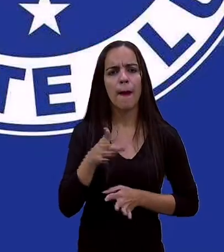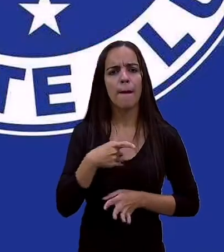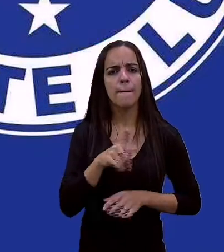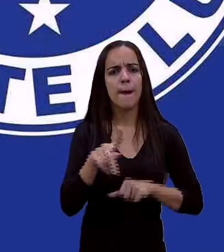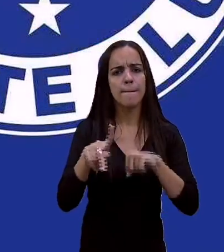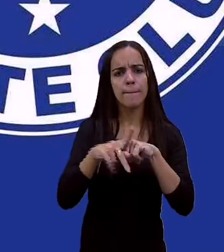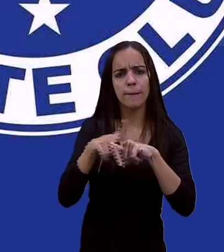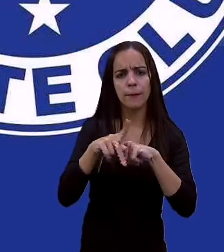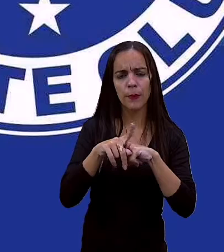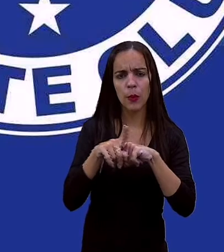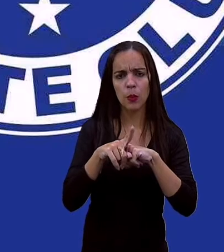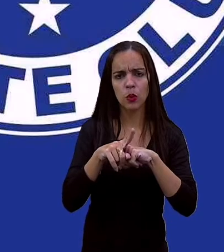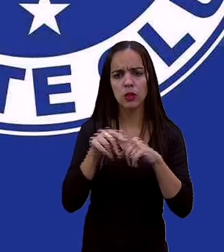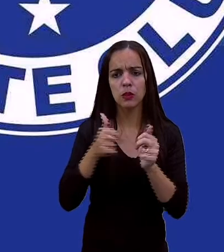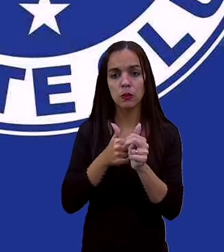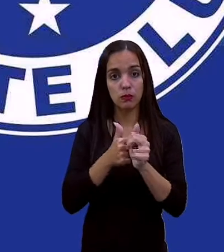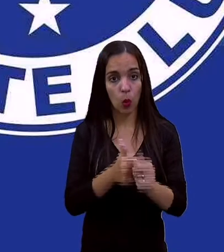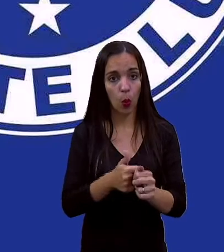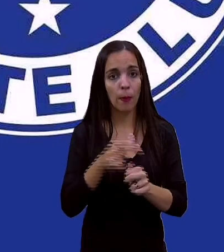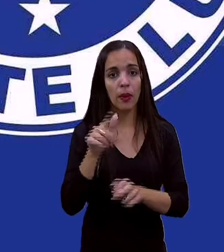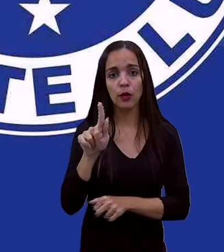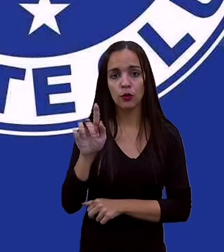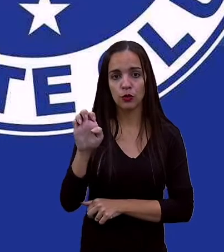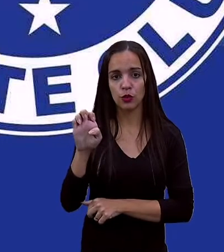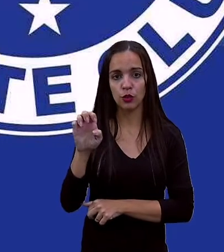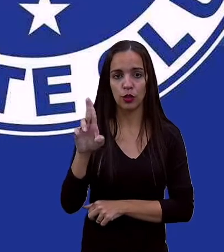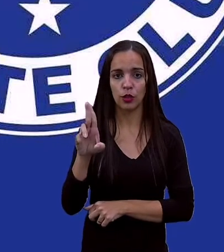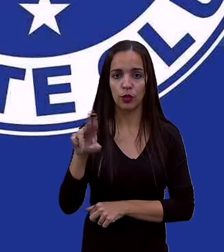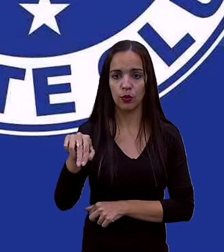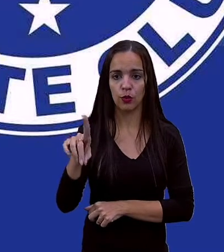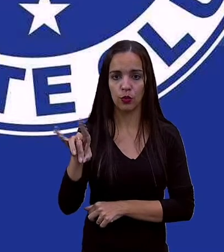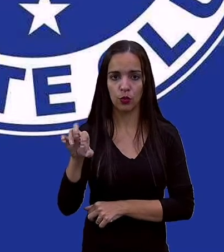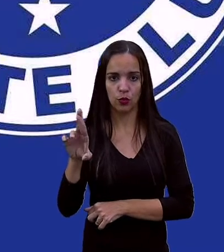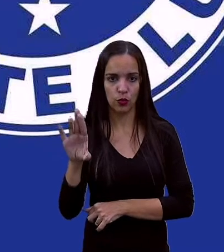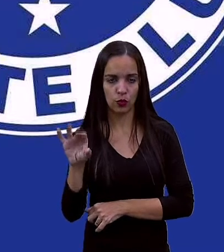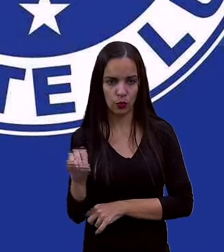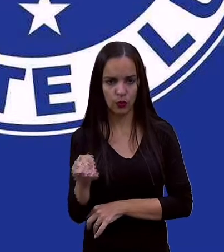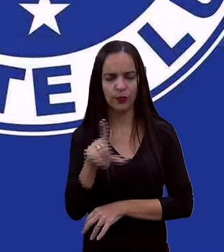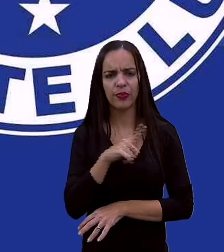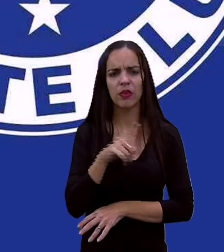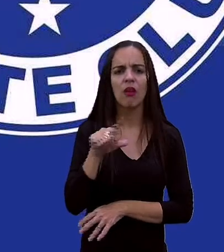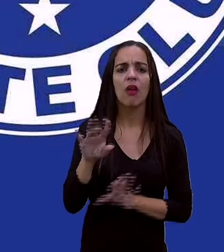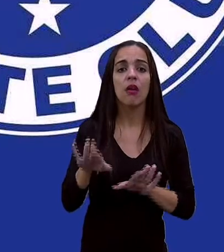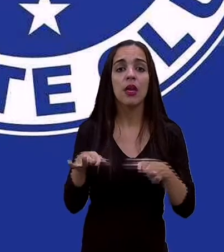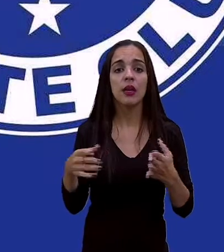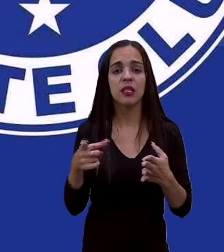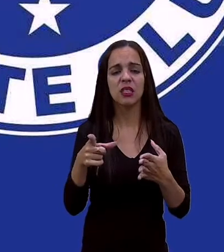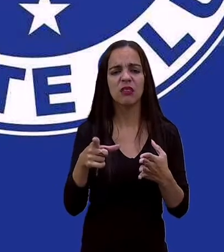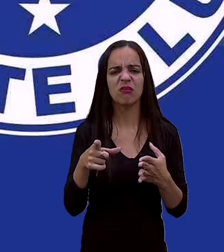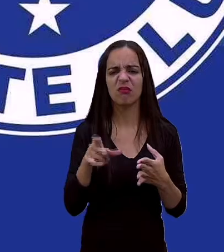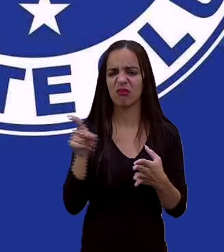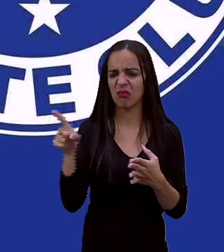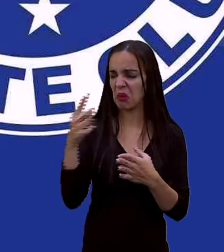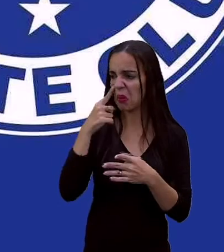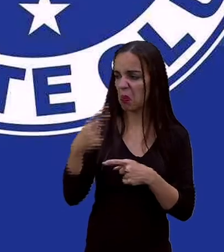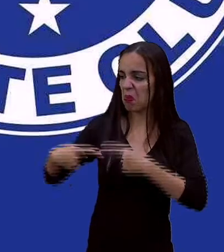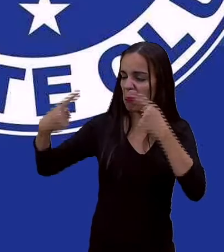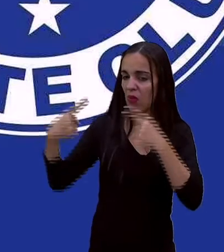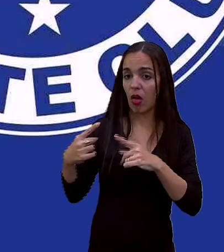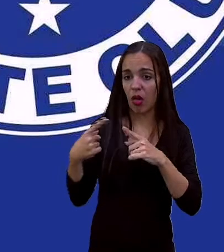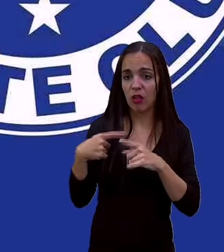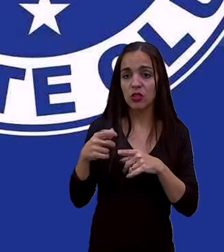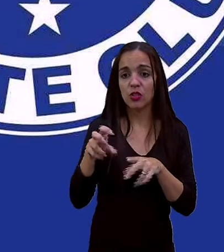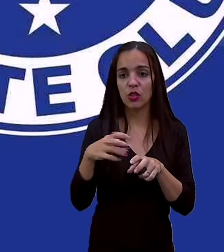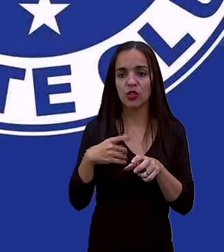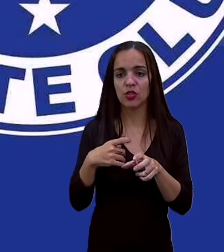lá. Eu tenho até uma paródia com as preposições, né? Vocês lembram? Acho que foi a primeira vez